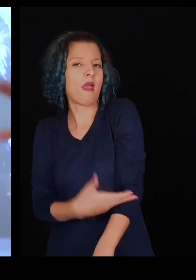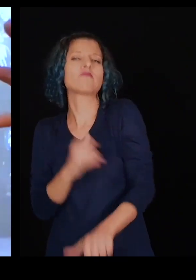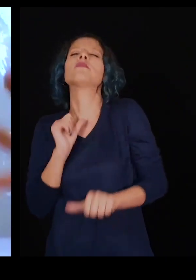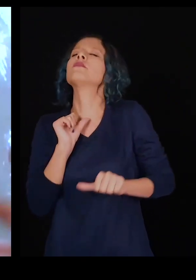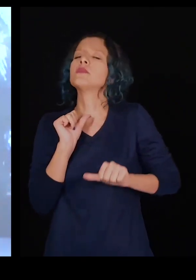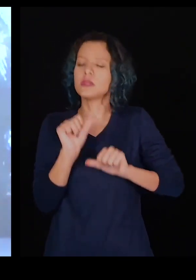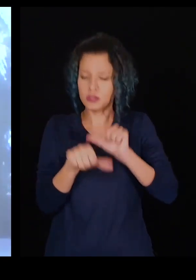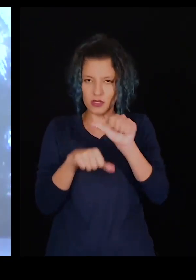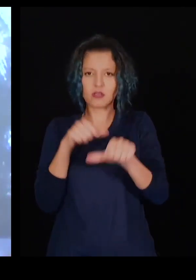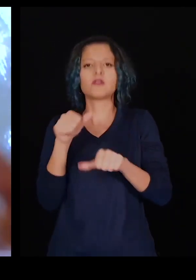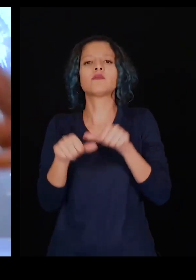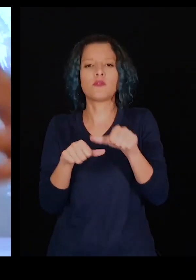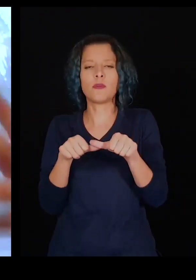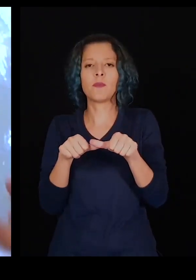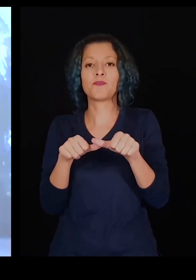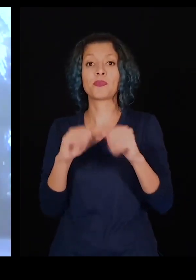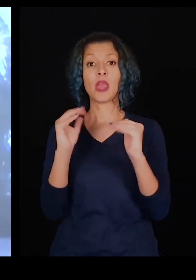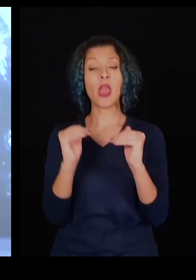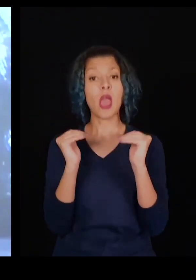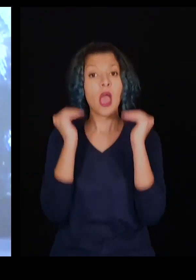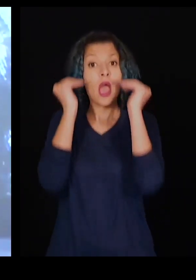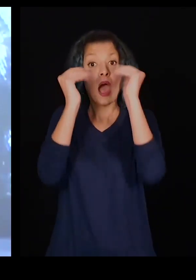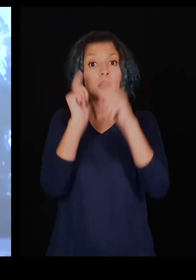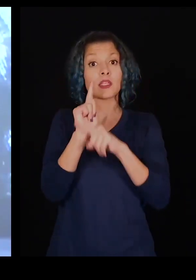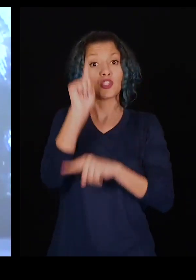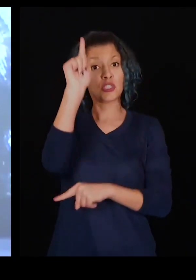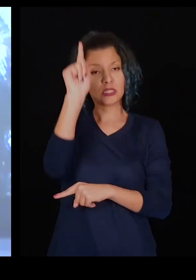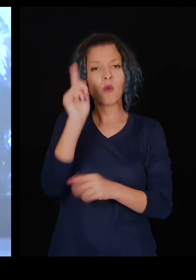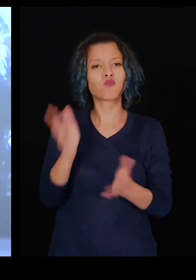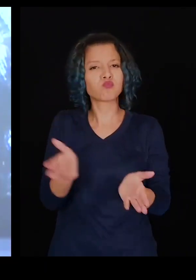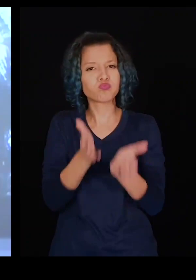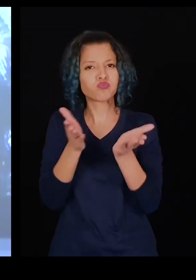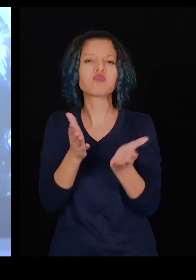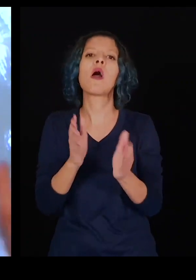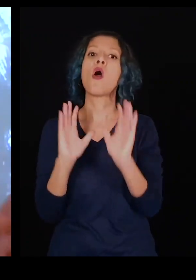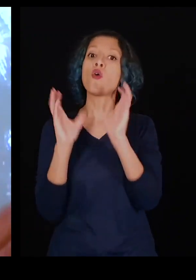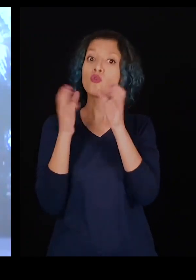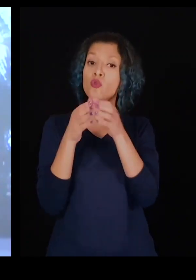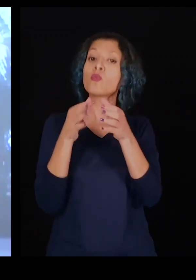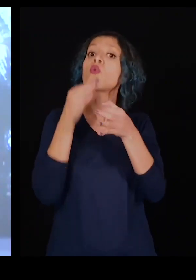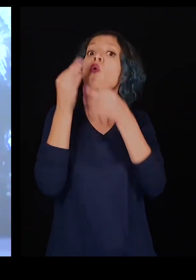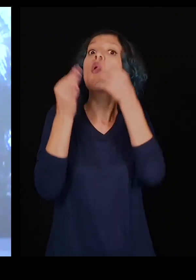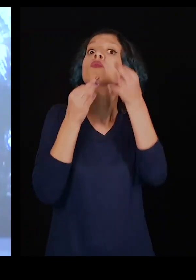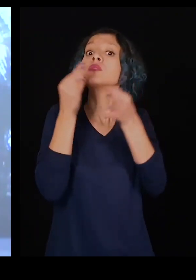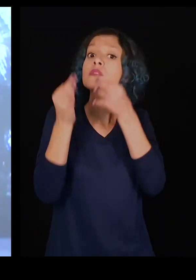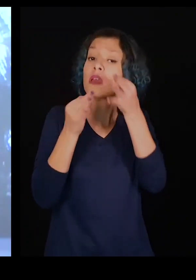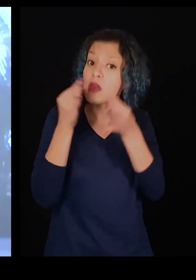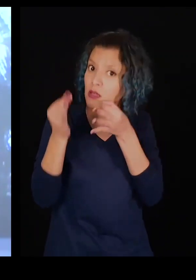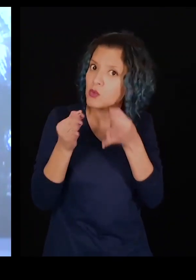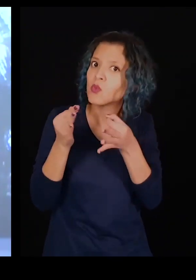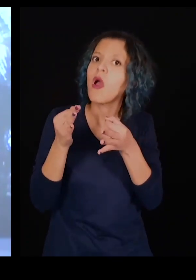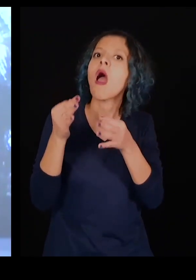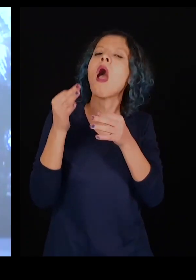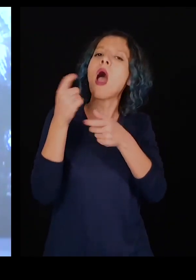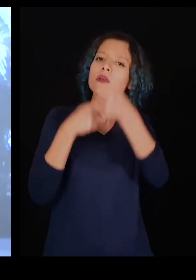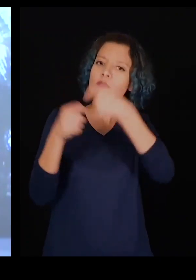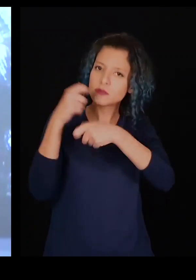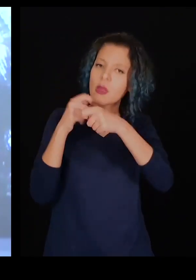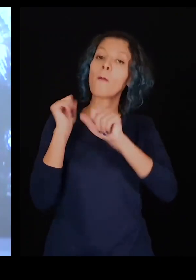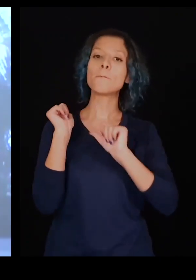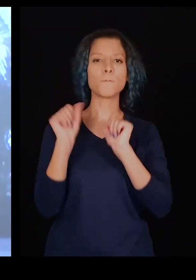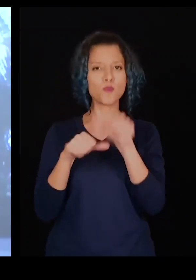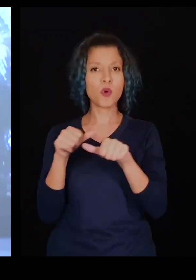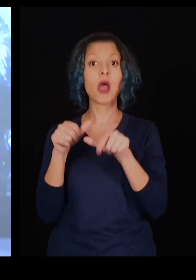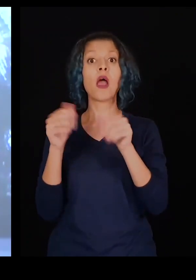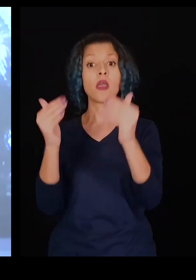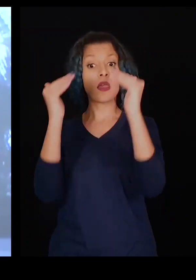promovida pela alta gestão, que vem desde o Conselho de Administração, que passou por modificações, toda a estrutura executiva, que passou também